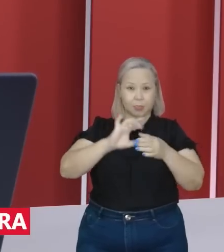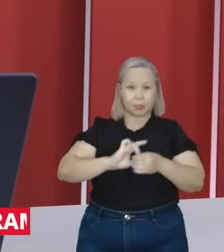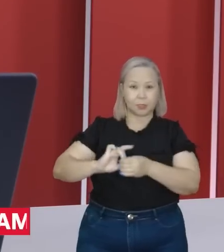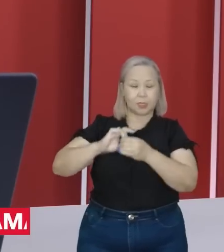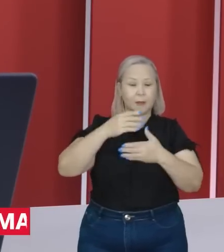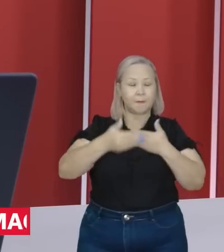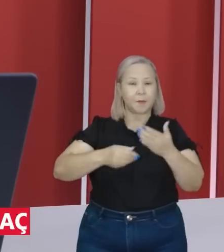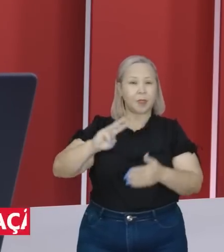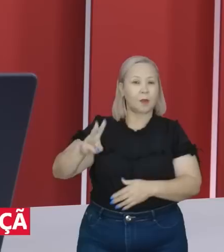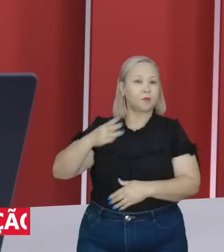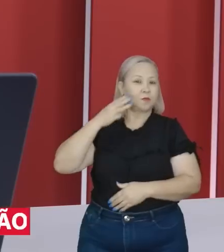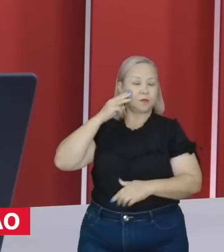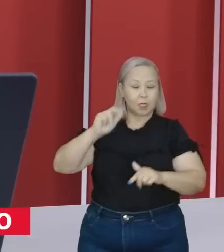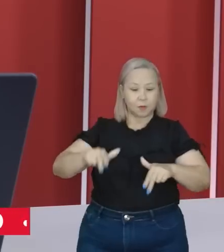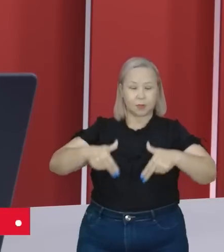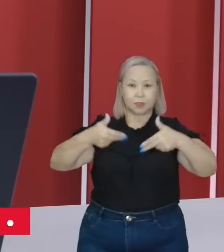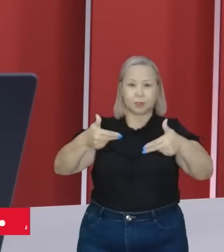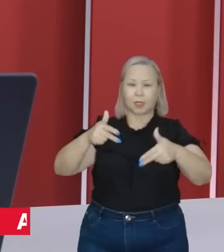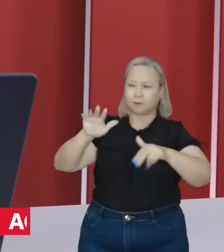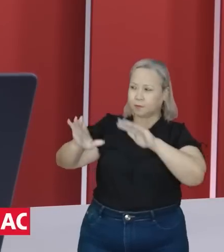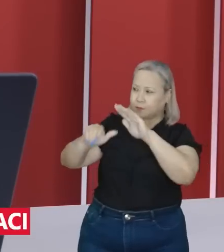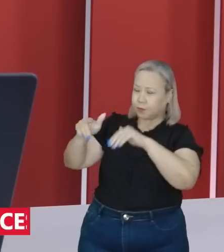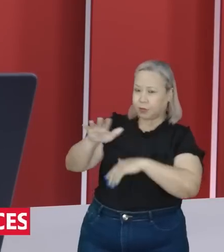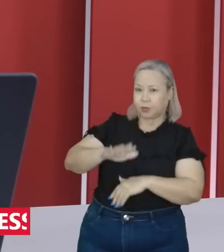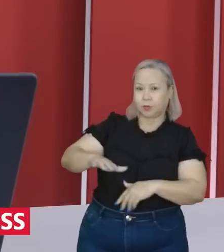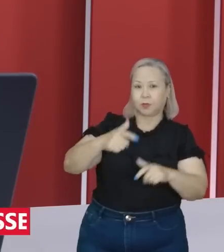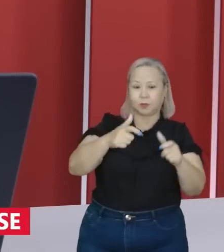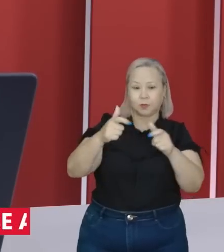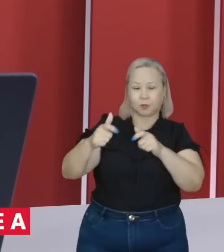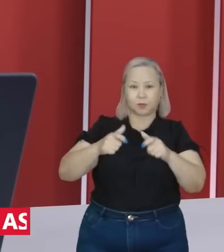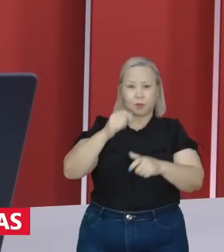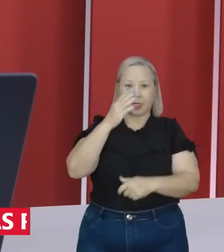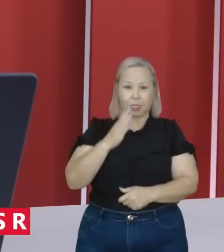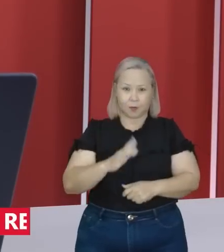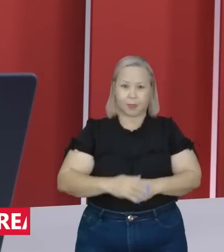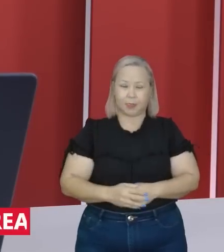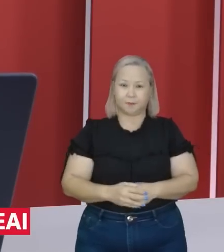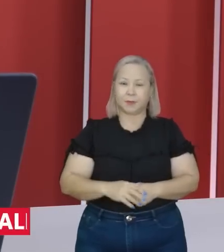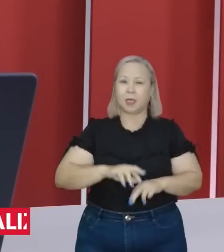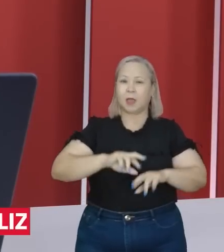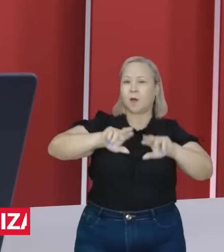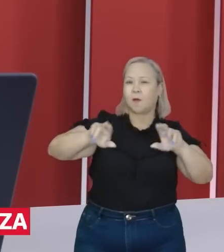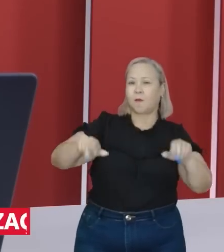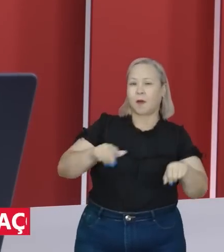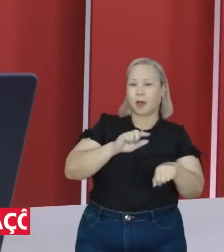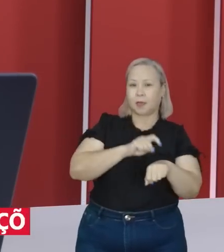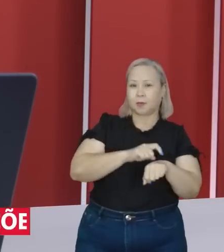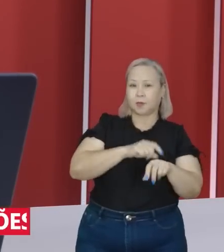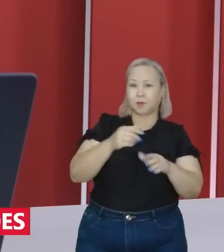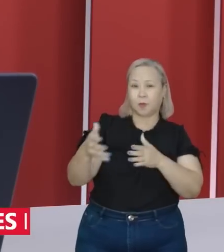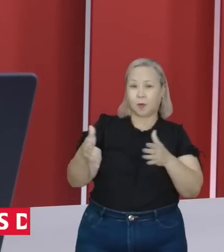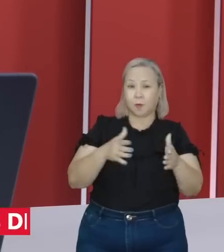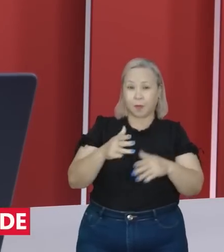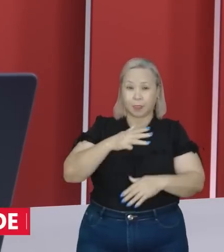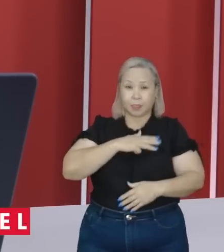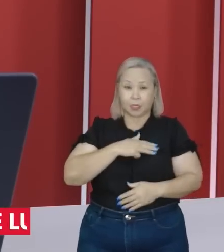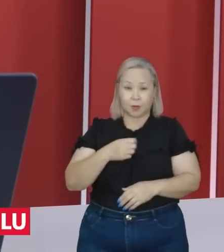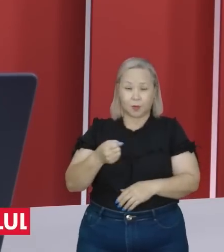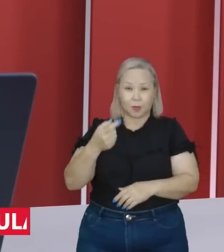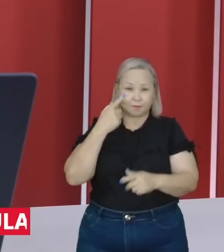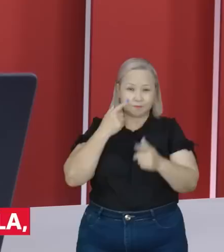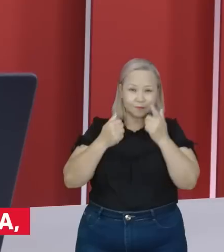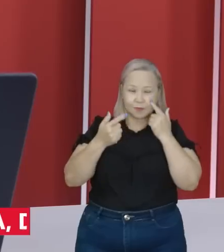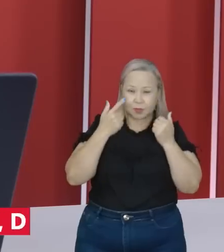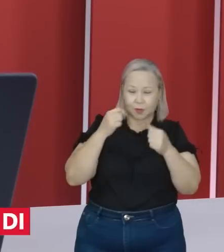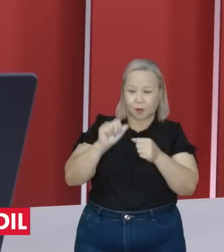milhares de militantes vindos de todos os cantos do Brasil. Foram vários os momentos em que Lula chorou e fez chorar.